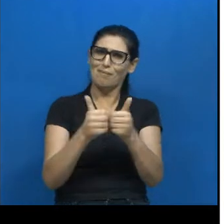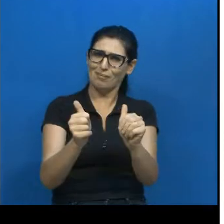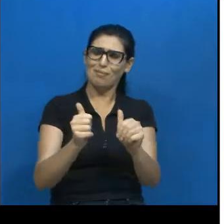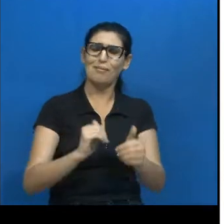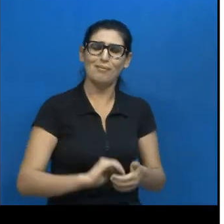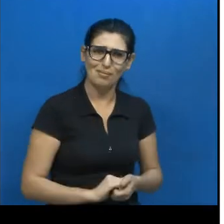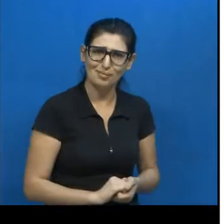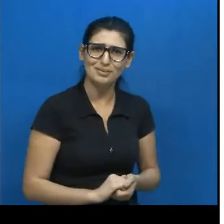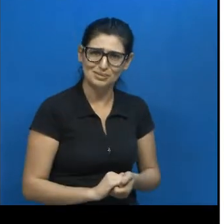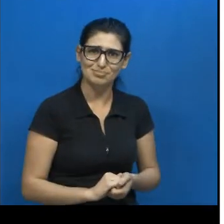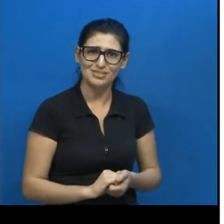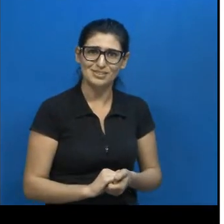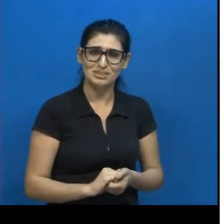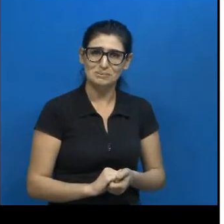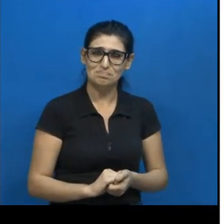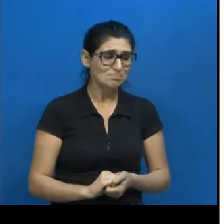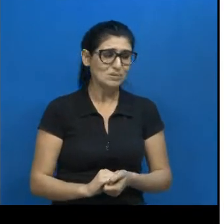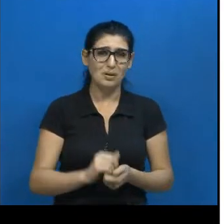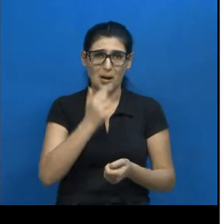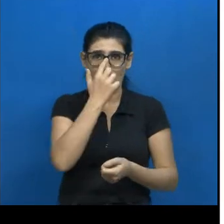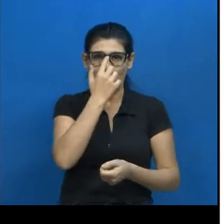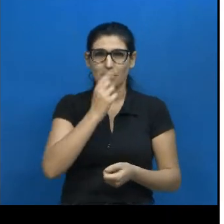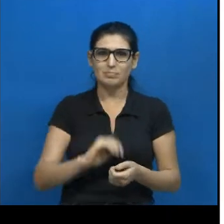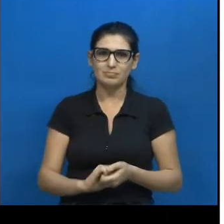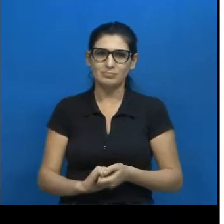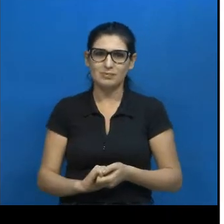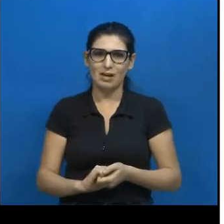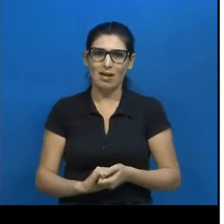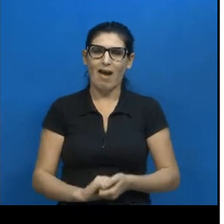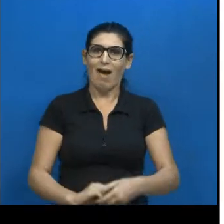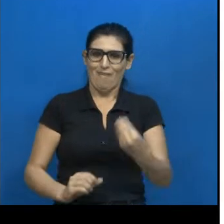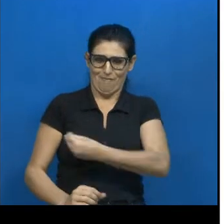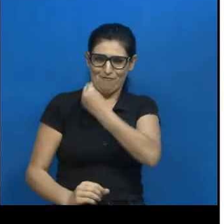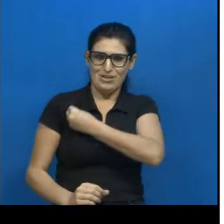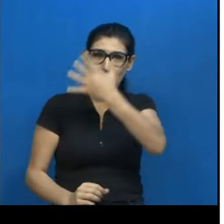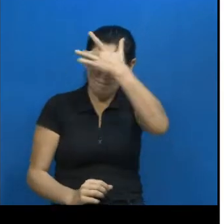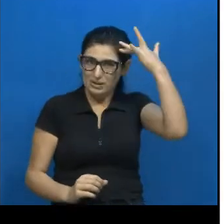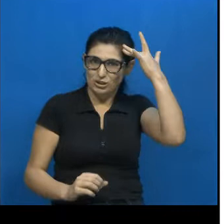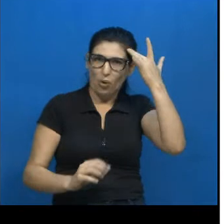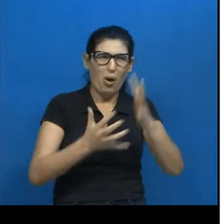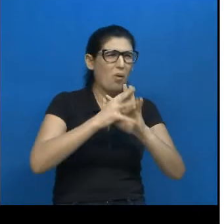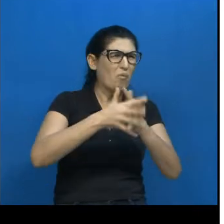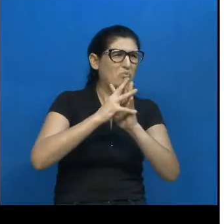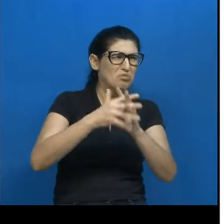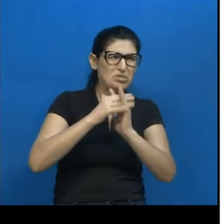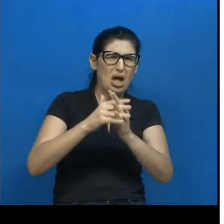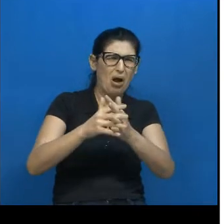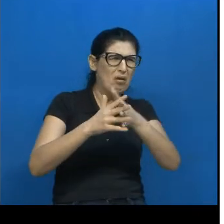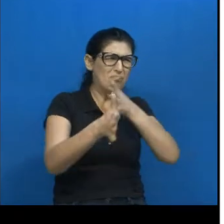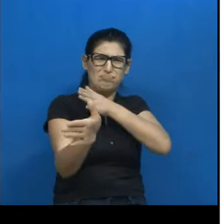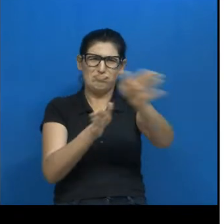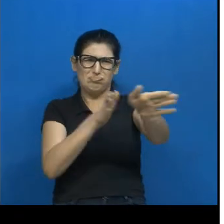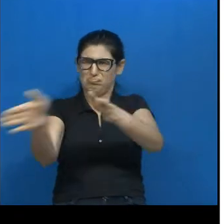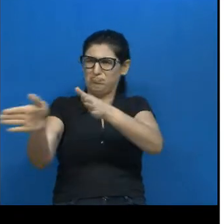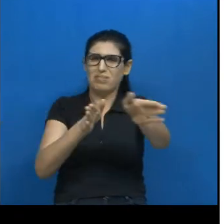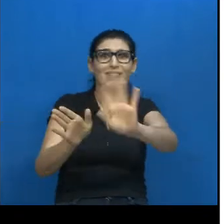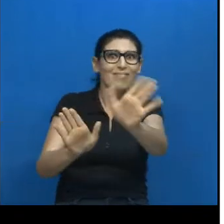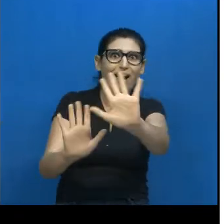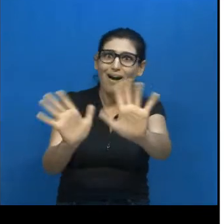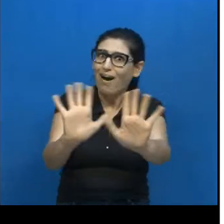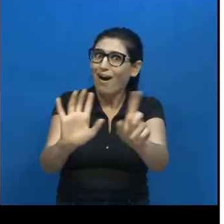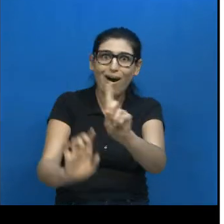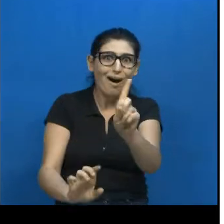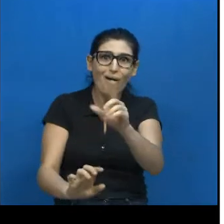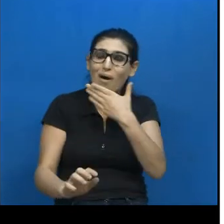vai alterar a vida dele. Está sendo atendido. Então, essa fase operacional que eu estou mostrando para vocês aqui, a gente está tentando ofertar